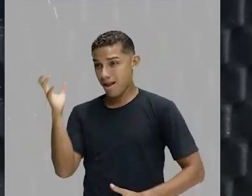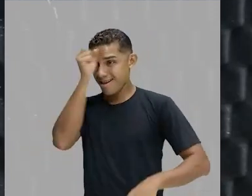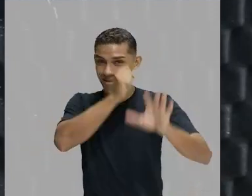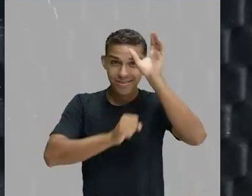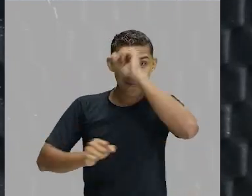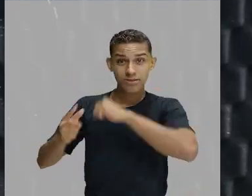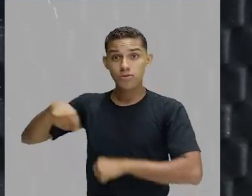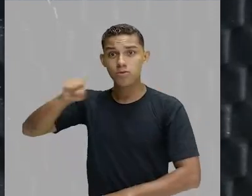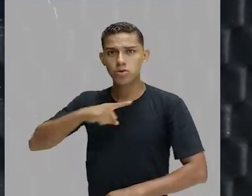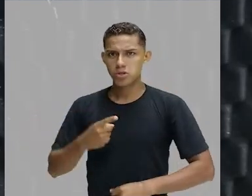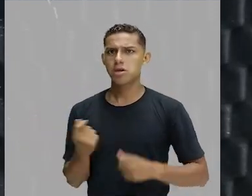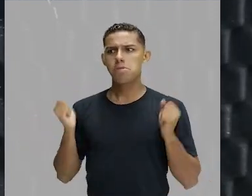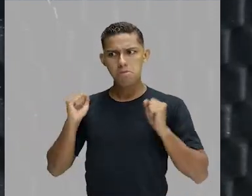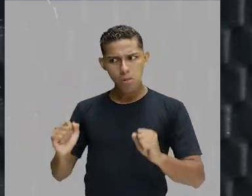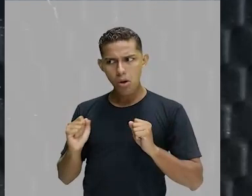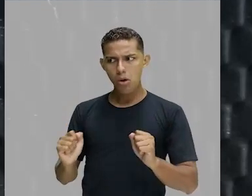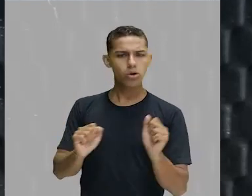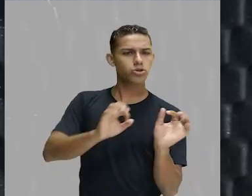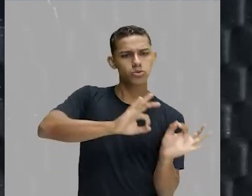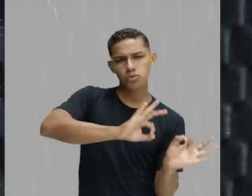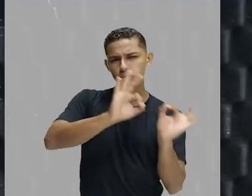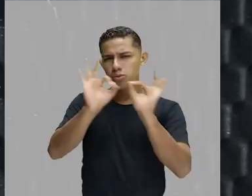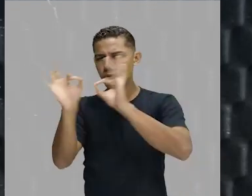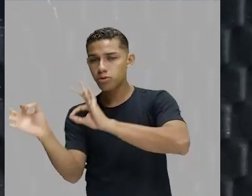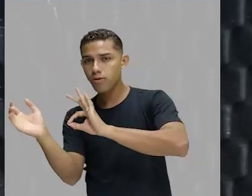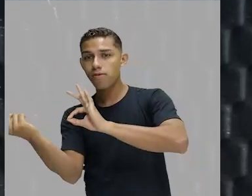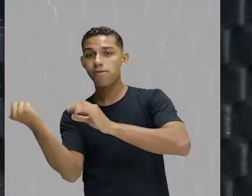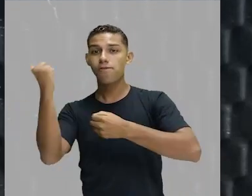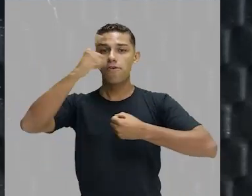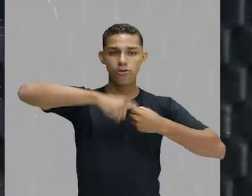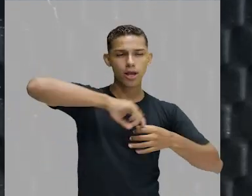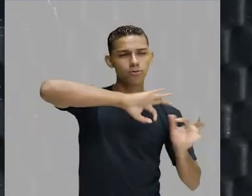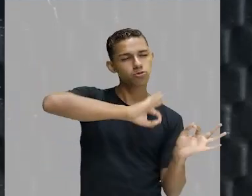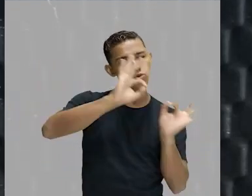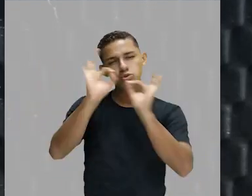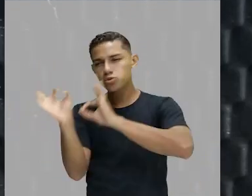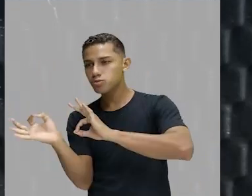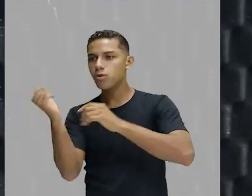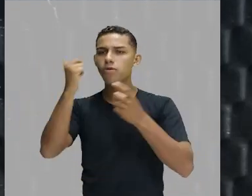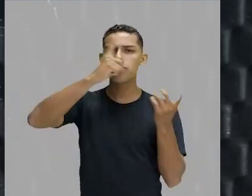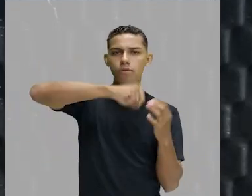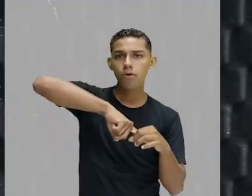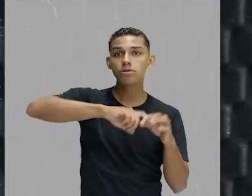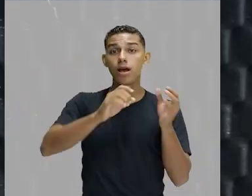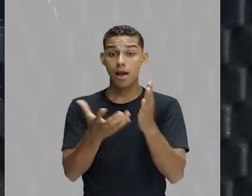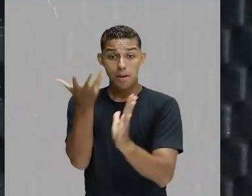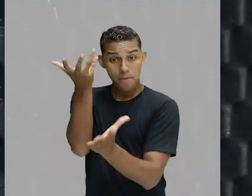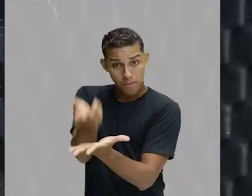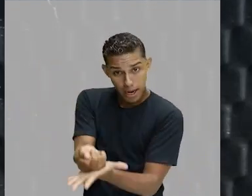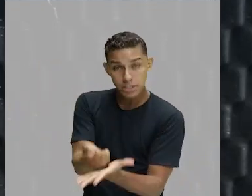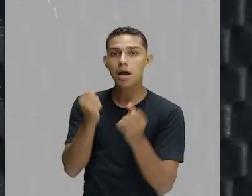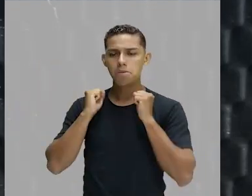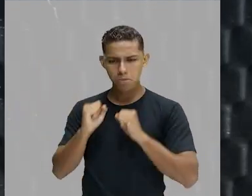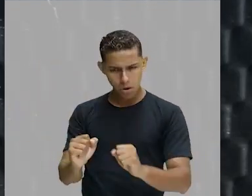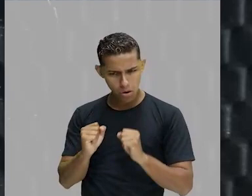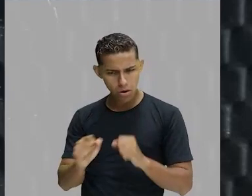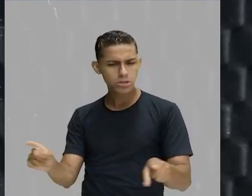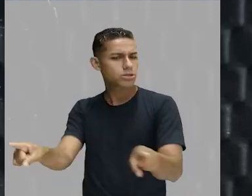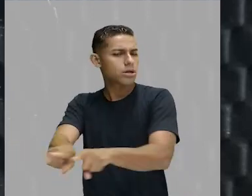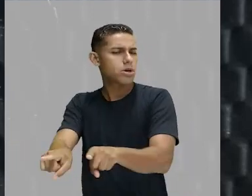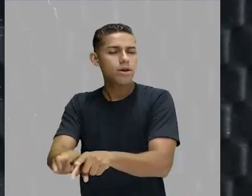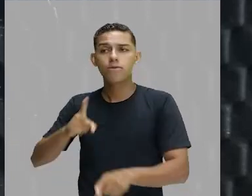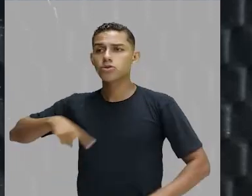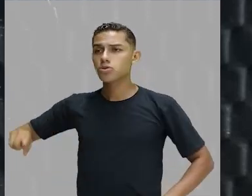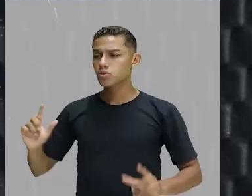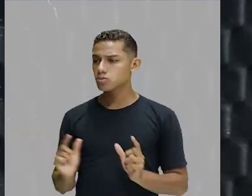podem ir e vir nas aulas e tirar todas as dúvidas, tá certo? Também, quem quiser nos ouvir,